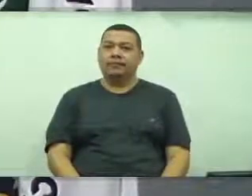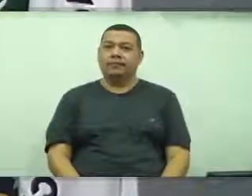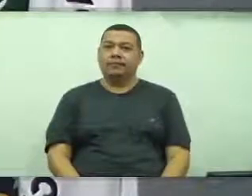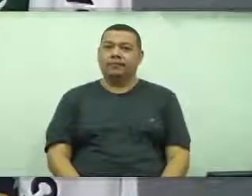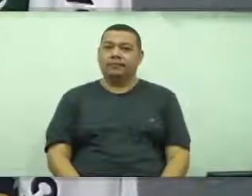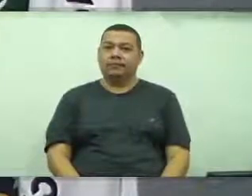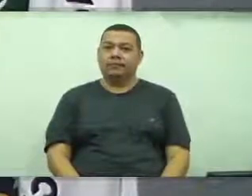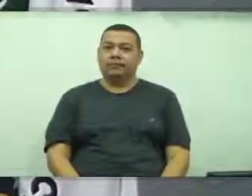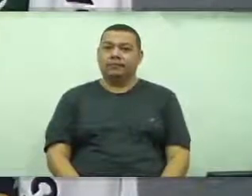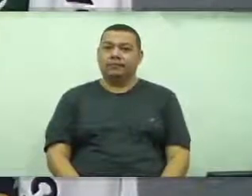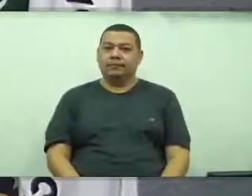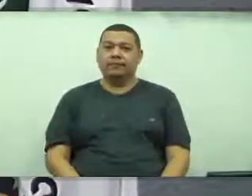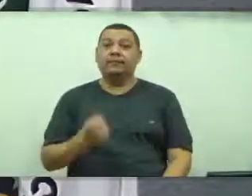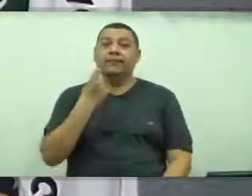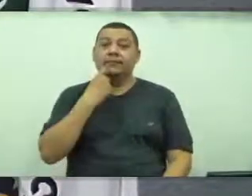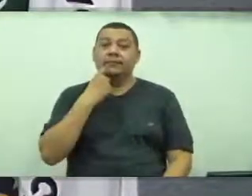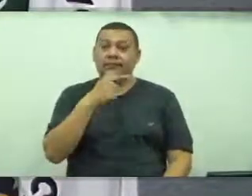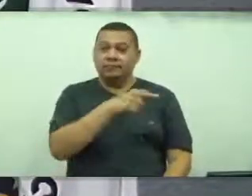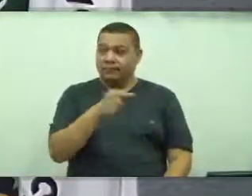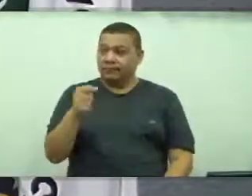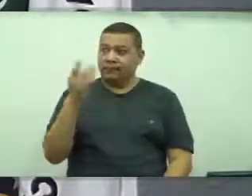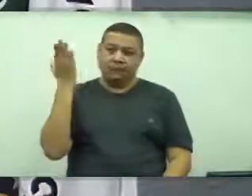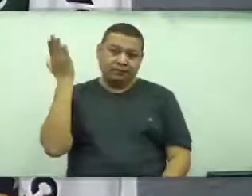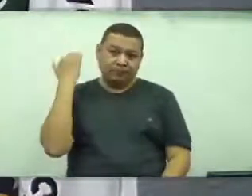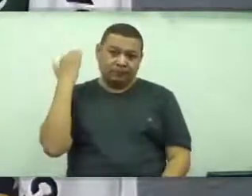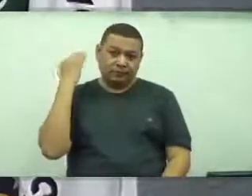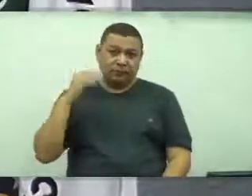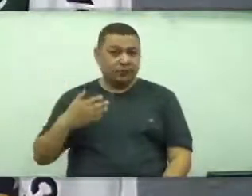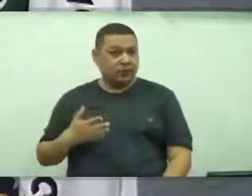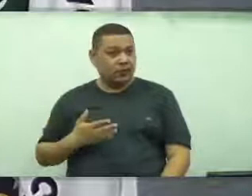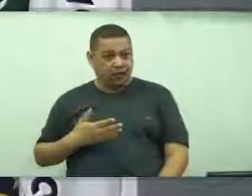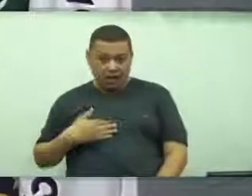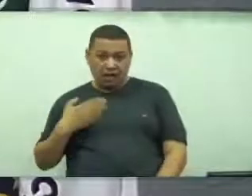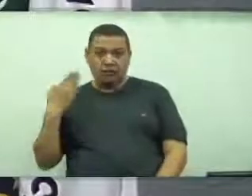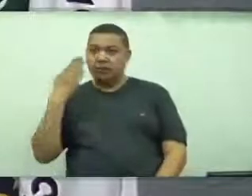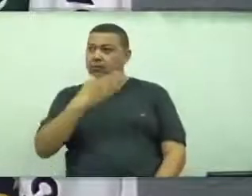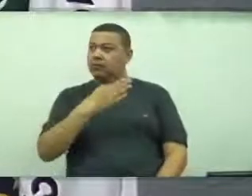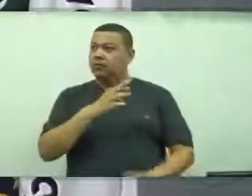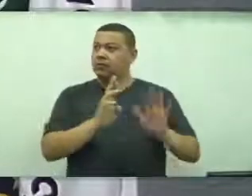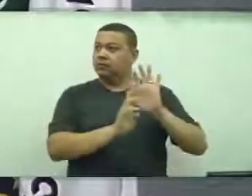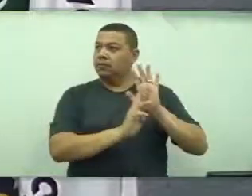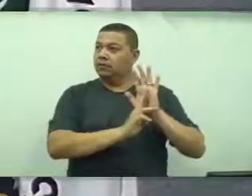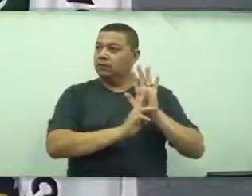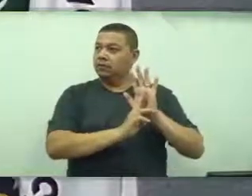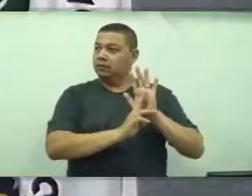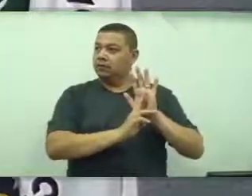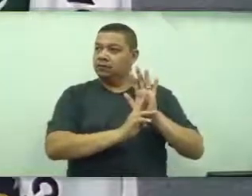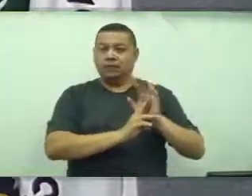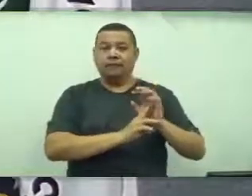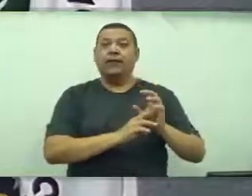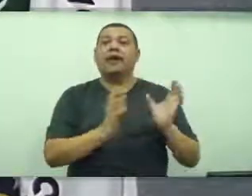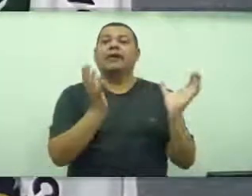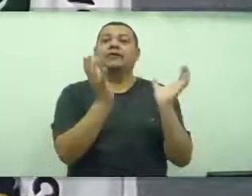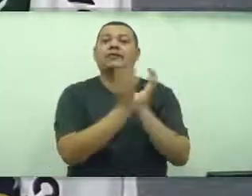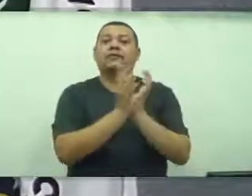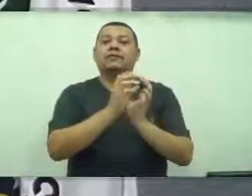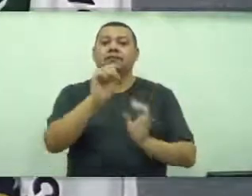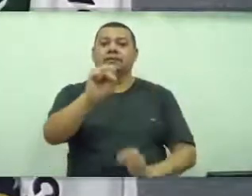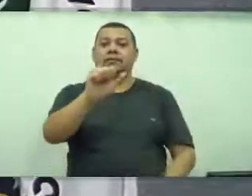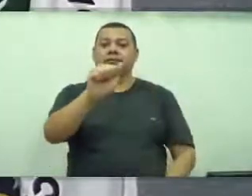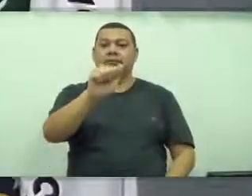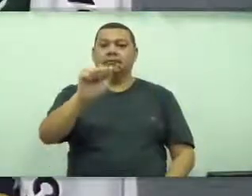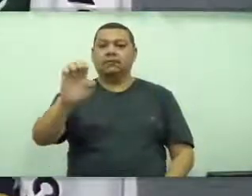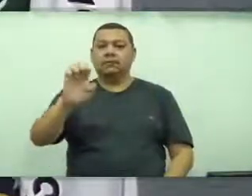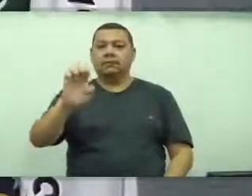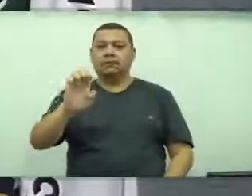Na sexta-feira da semana passada, estivemos no Distrito Riozinho, toda a equipe do SAAI,